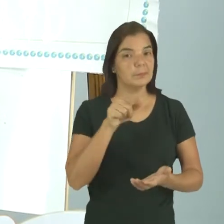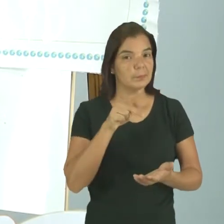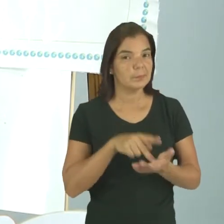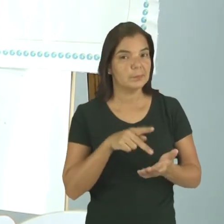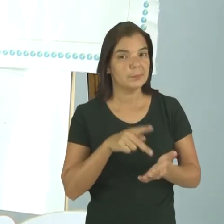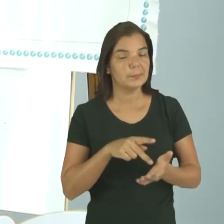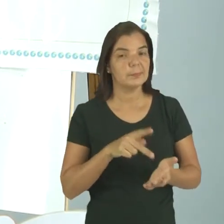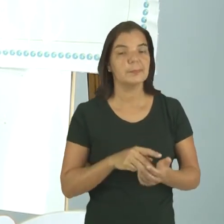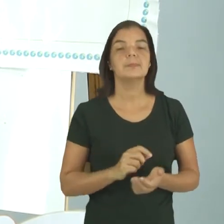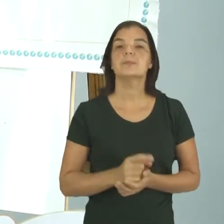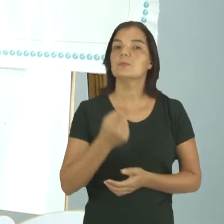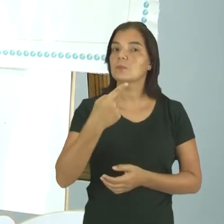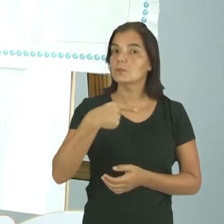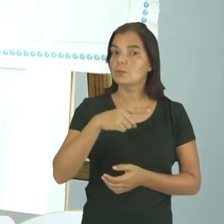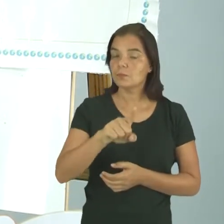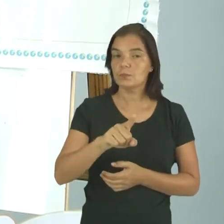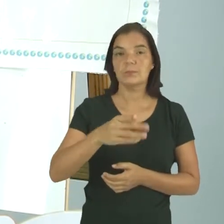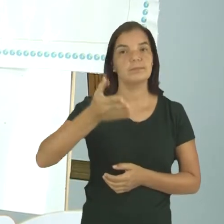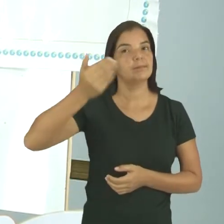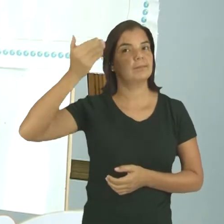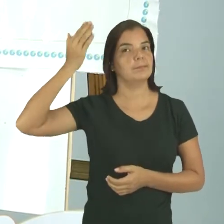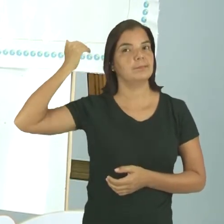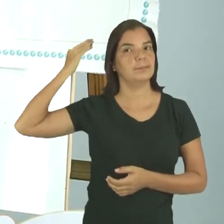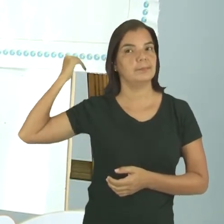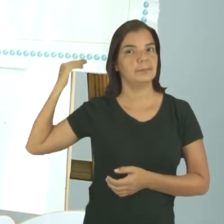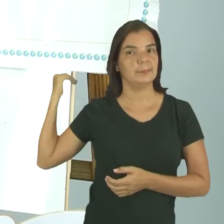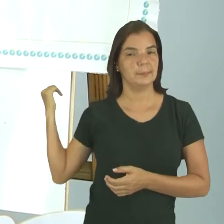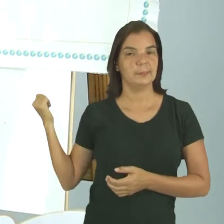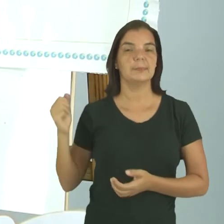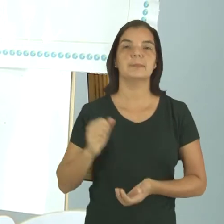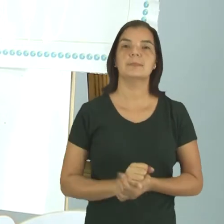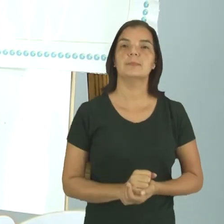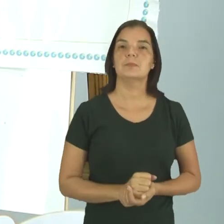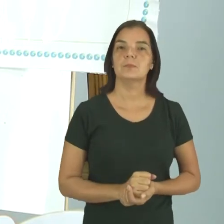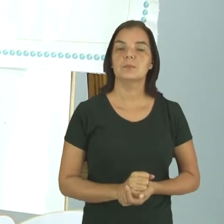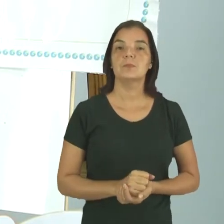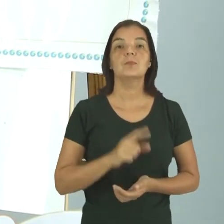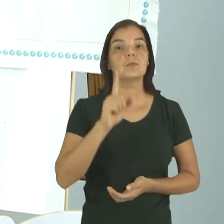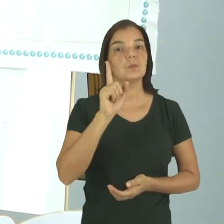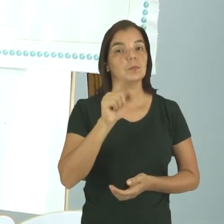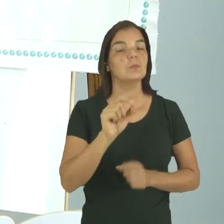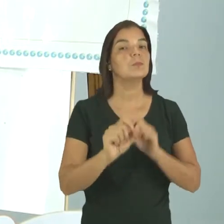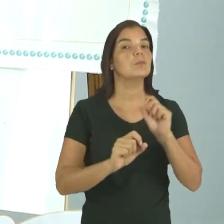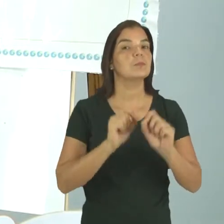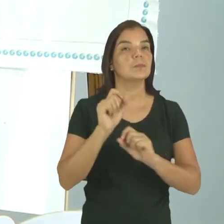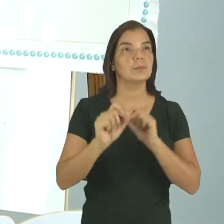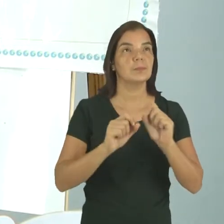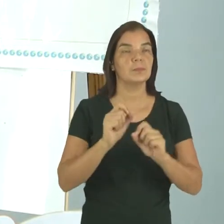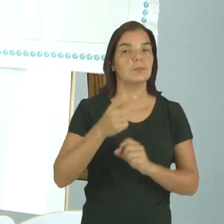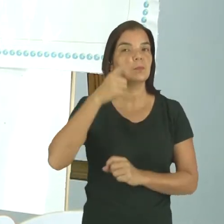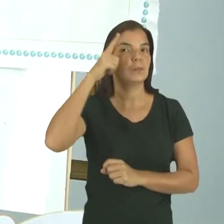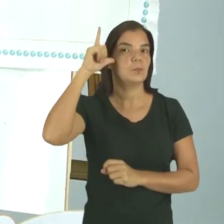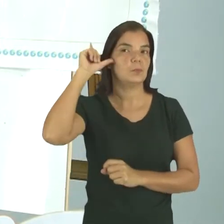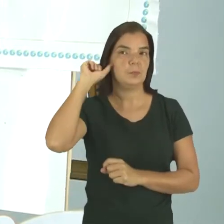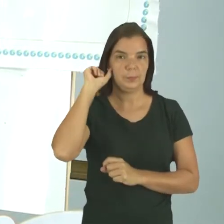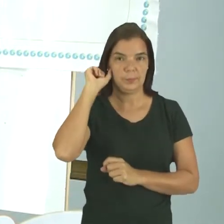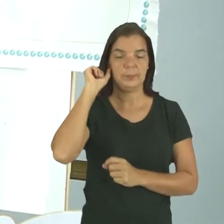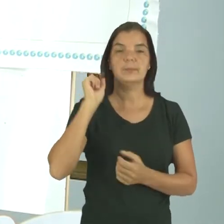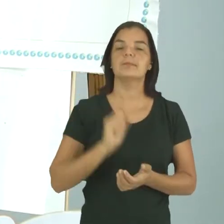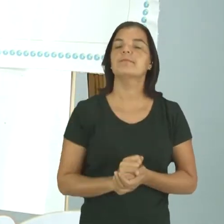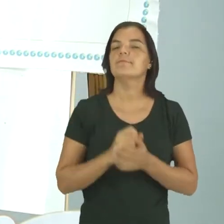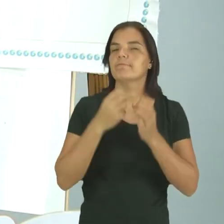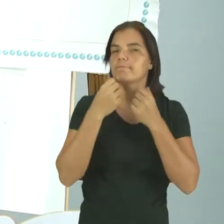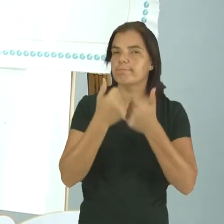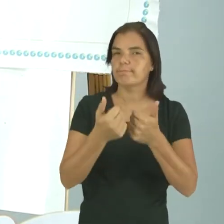verdade? O fui ficou no passado, é uma ação de ontem.